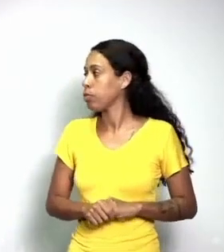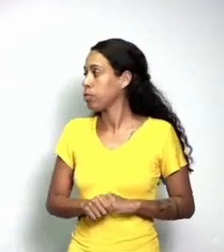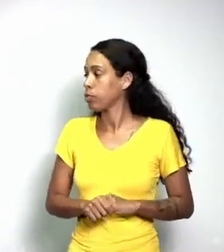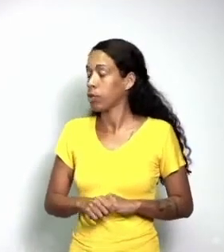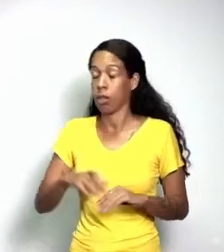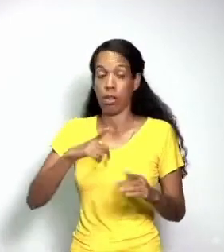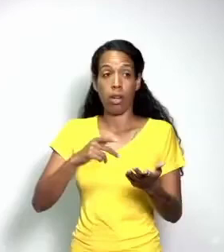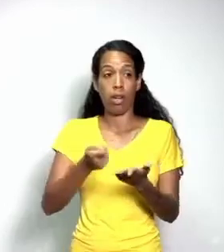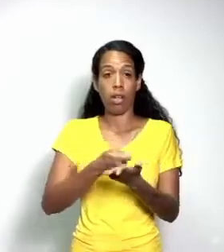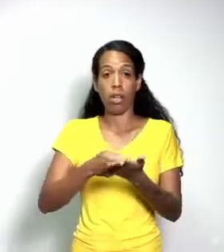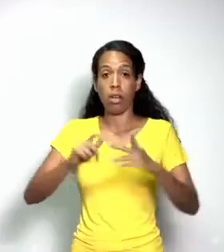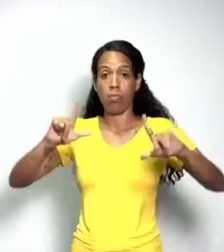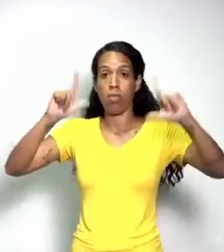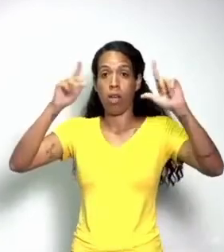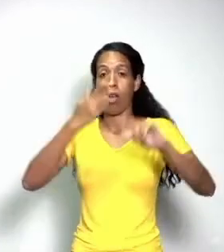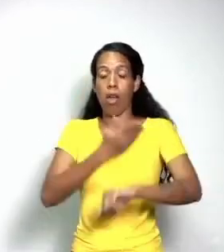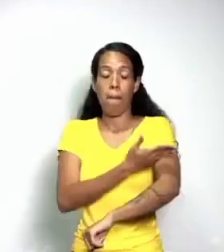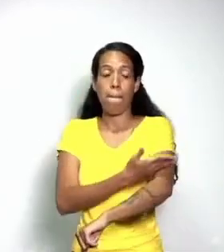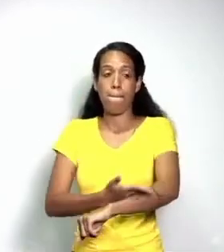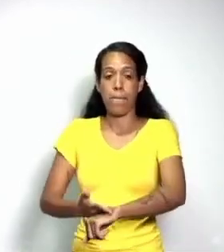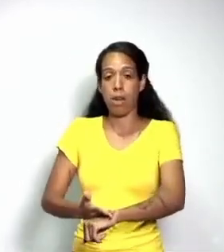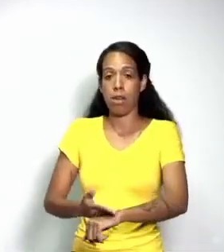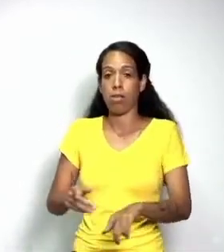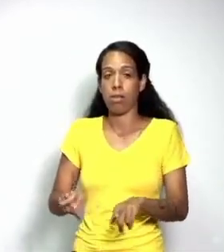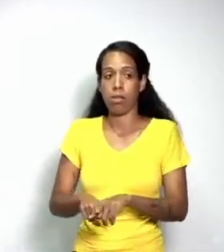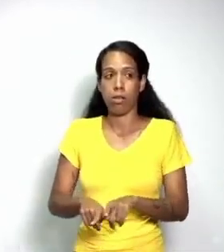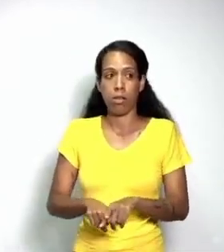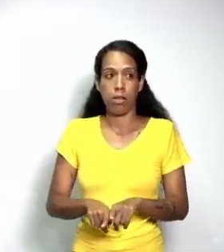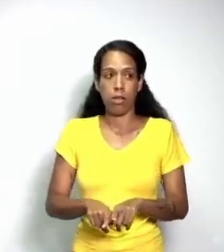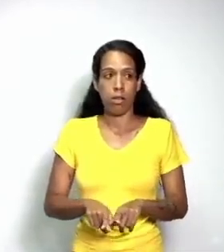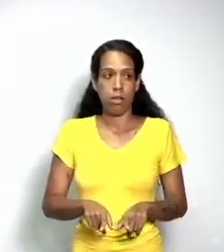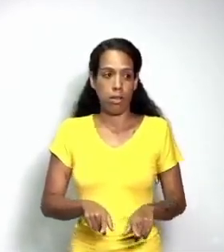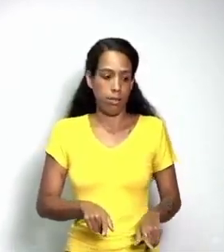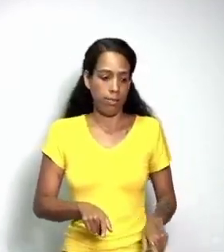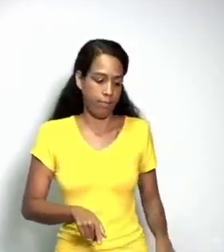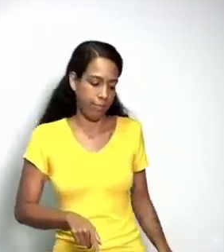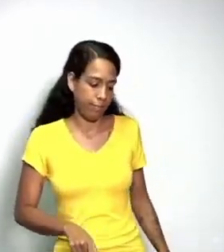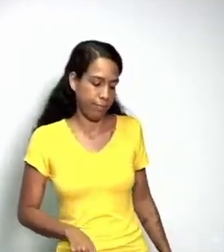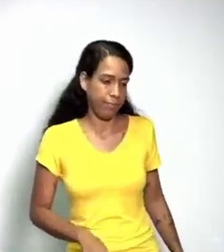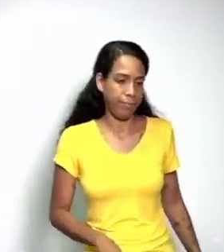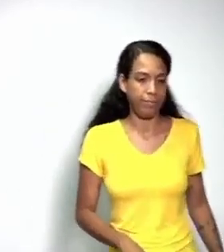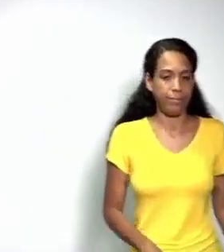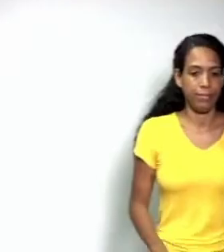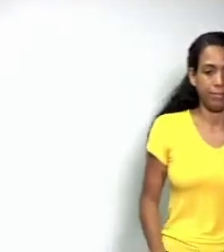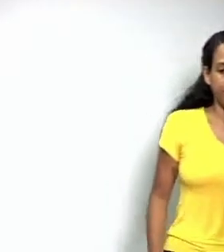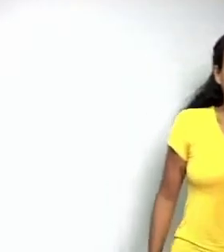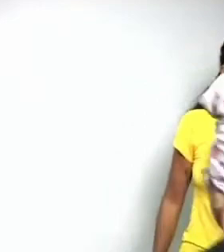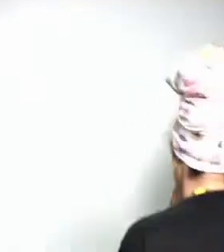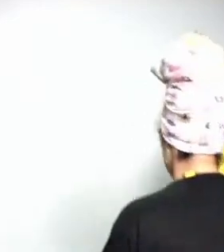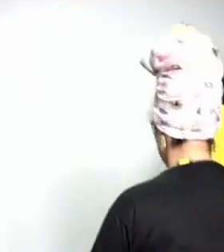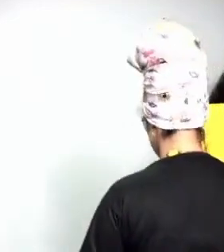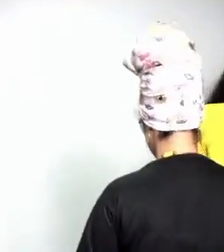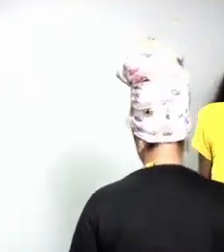Tem caneta para quadro branco, que é pensada para claquete.